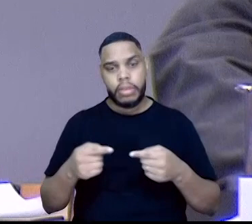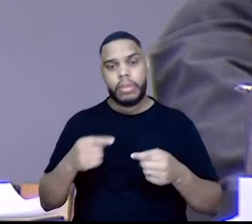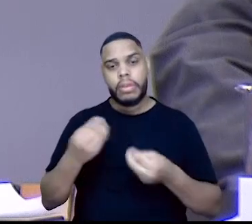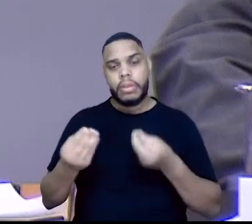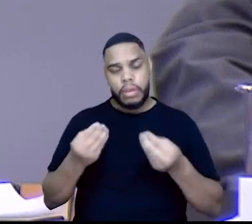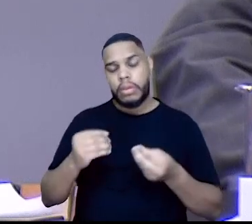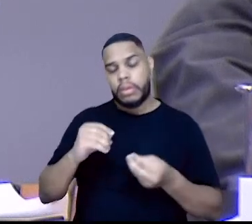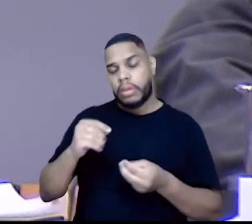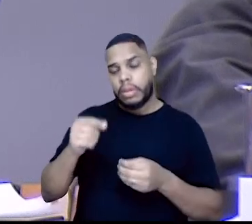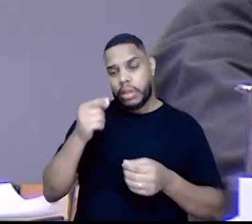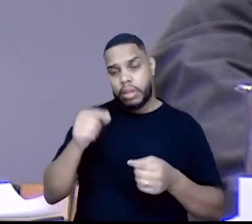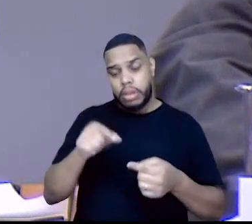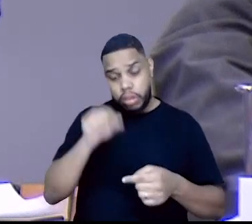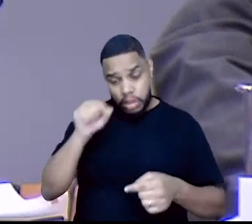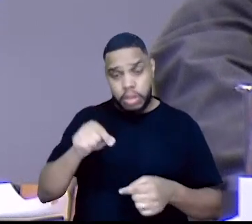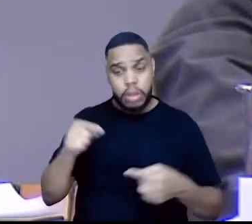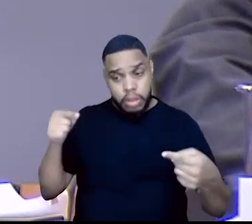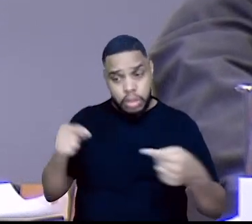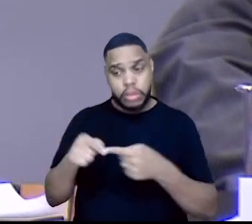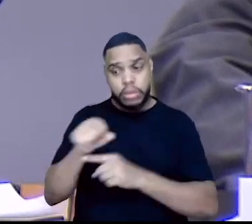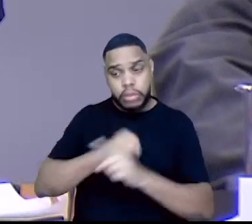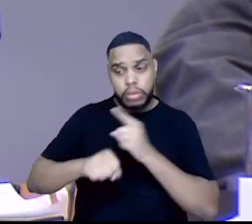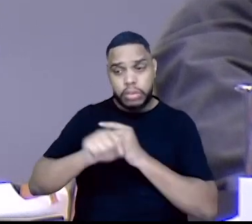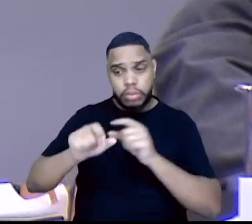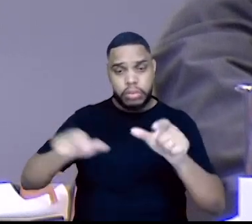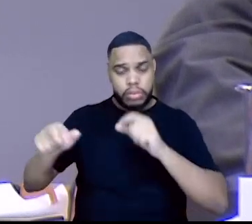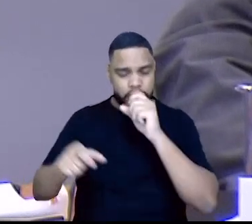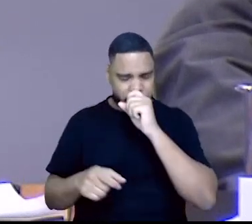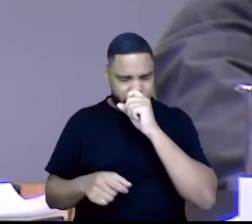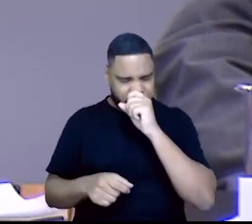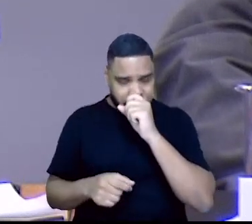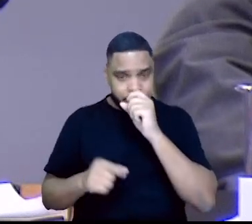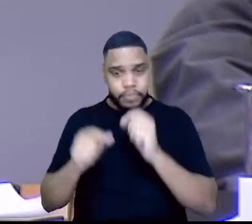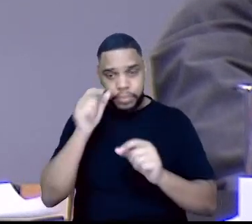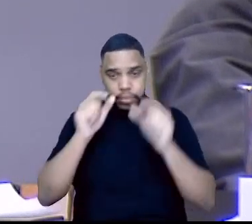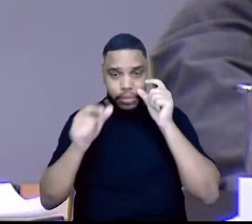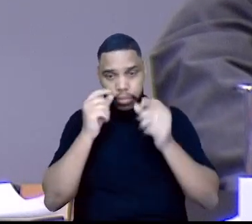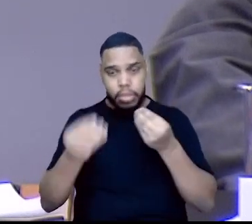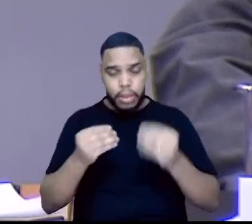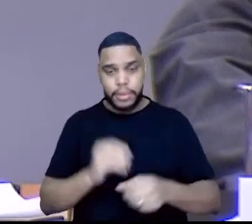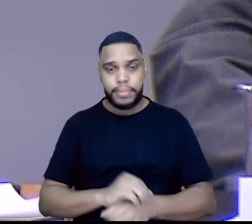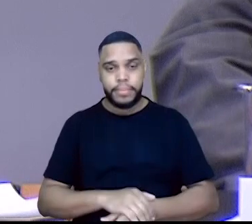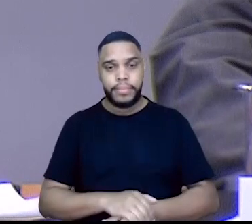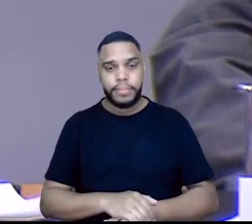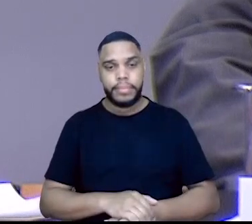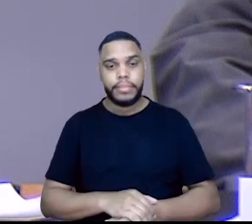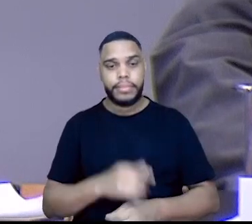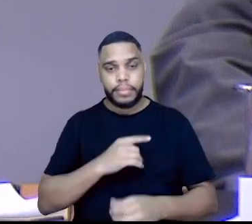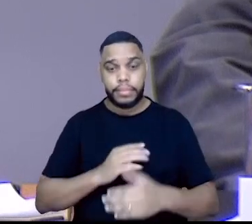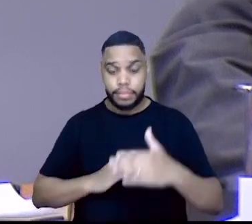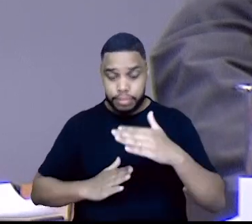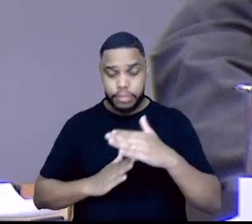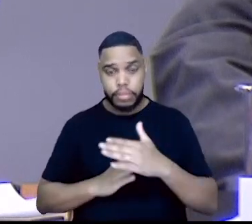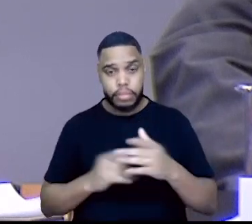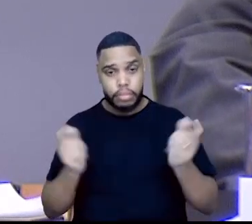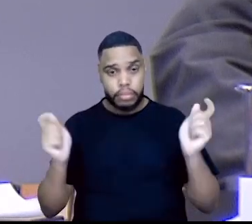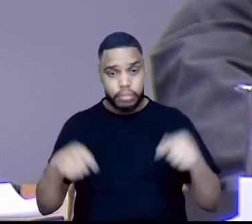pragmática nesta sequência. Isso aqui é uma ordem de prioridades, dentro dos limites das